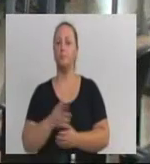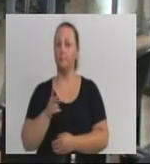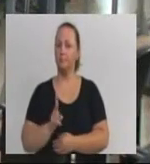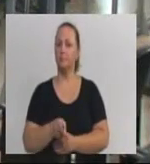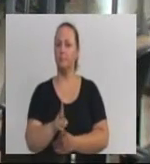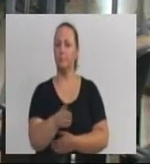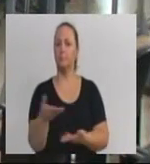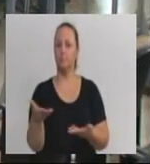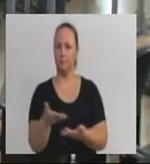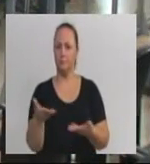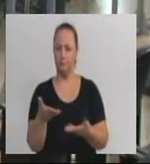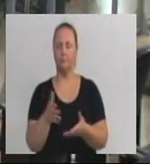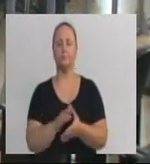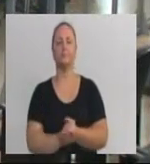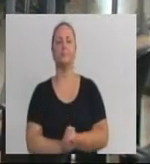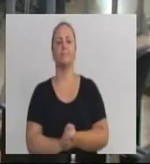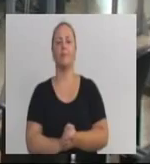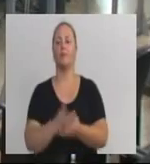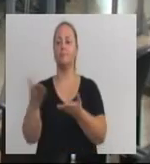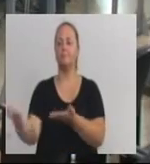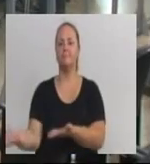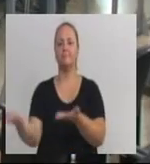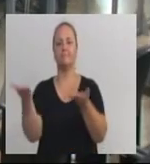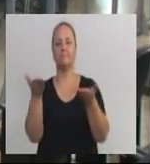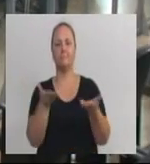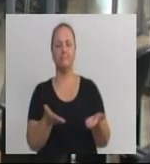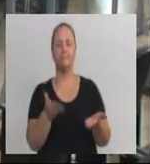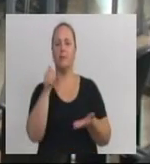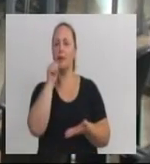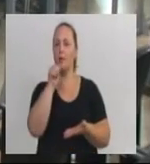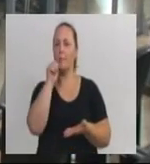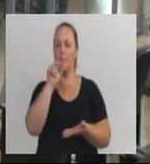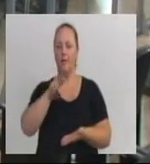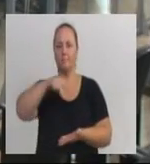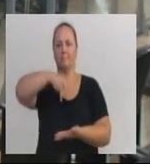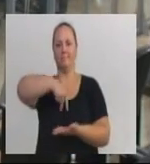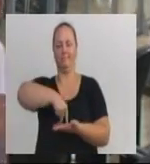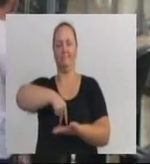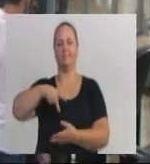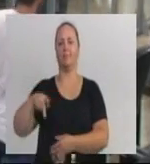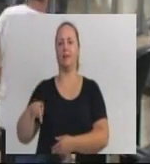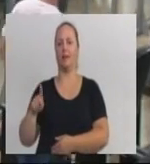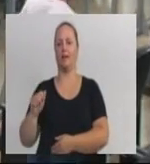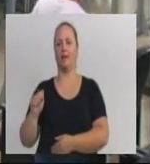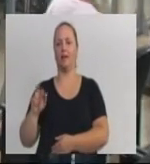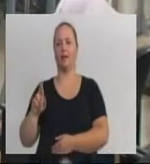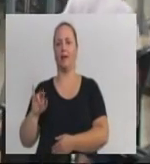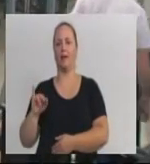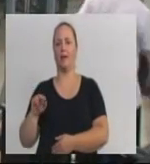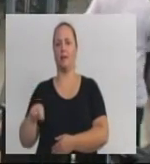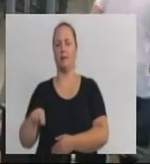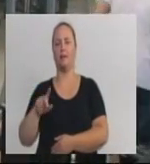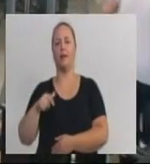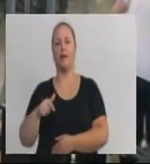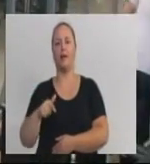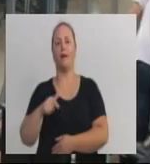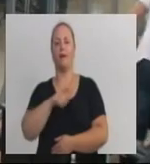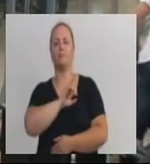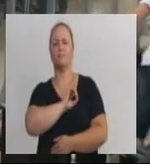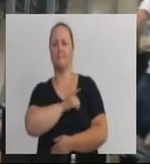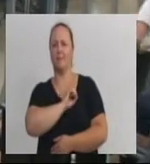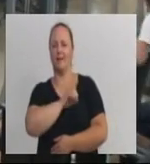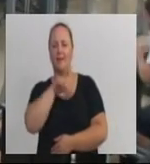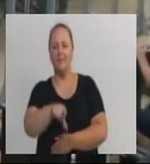Na sequência, convidamos então a senhora Karen Rezende, delegada eleita da etapa estadual da Conferência das Mulheres, que falará